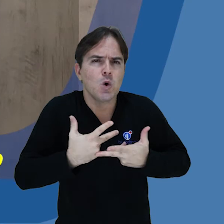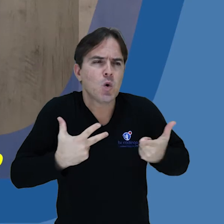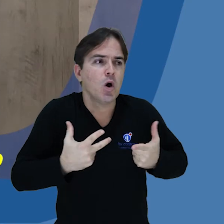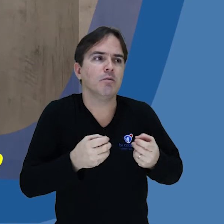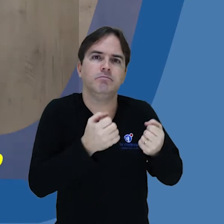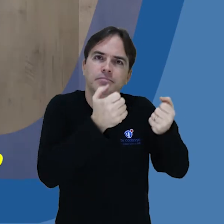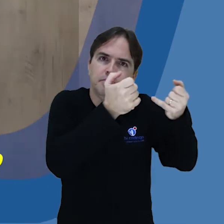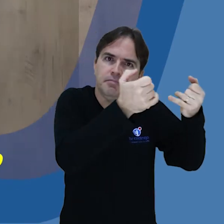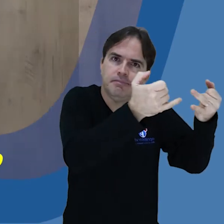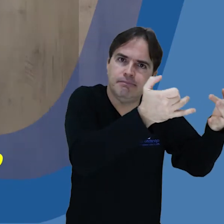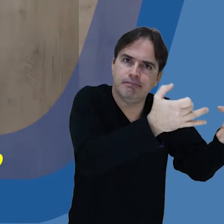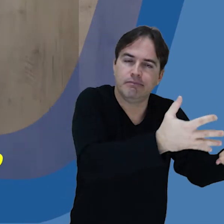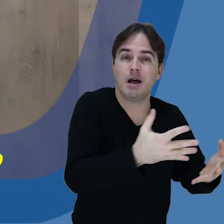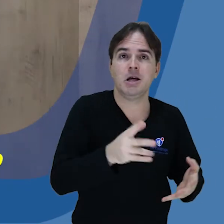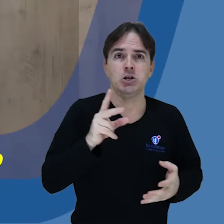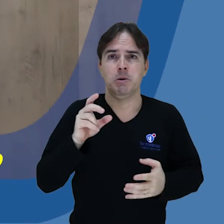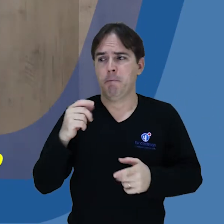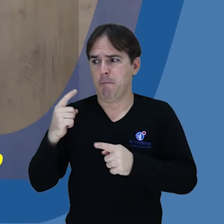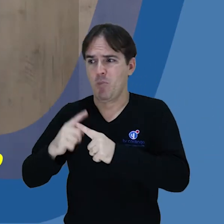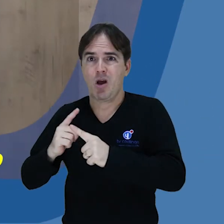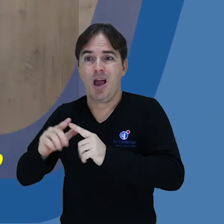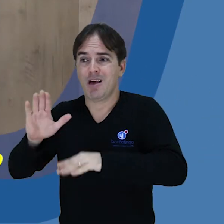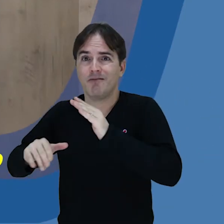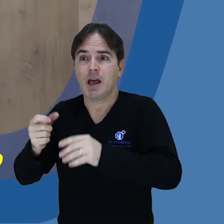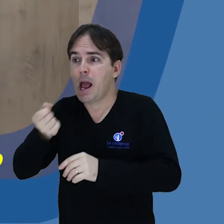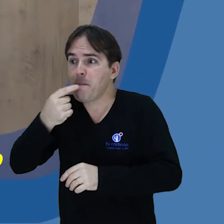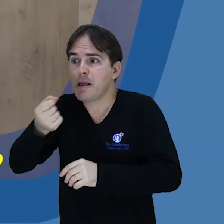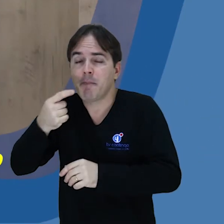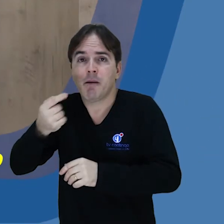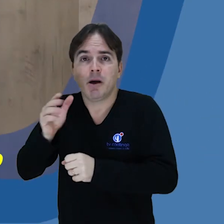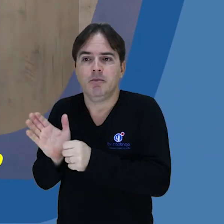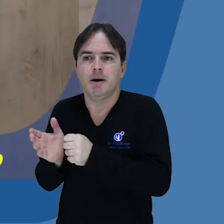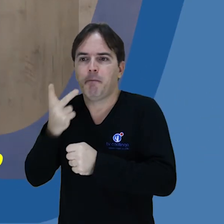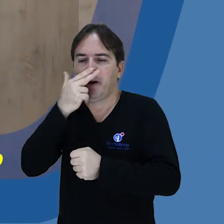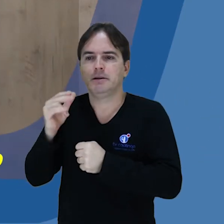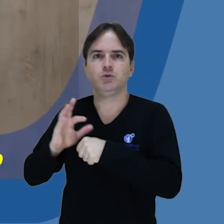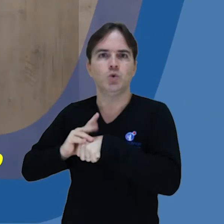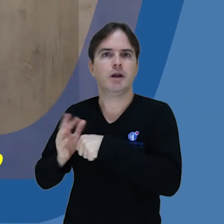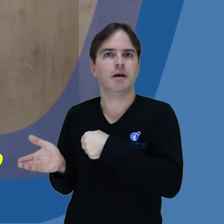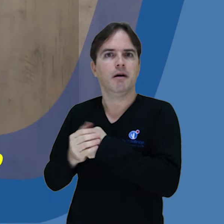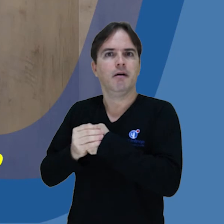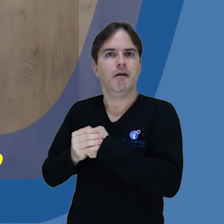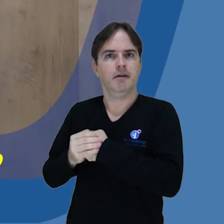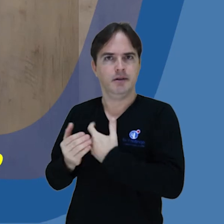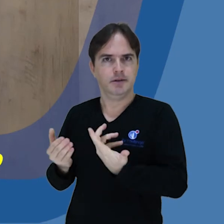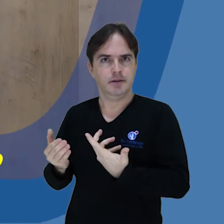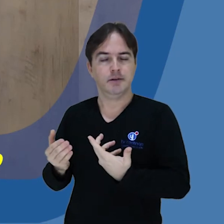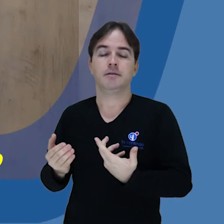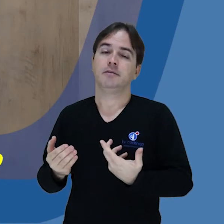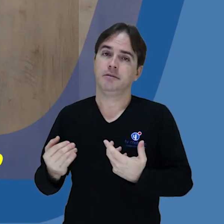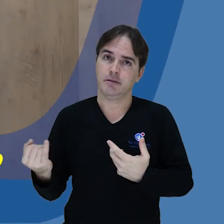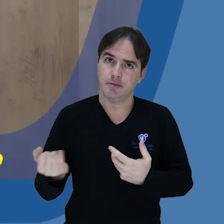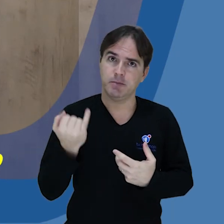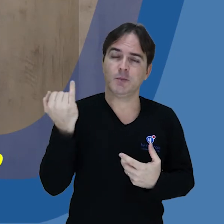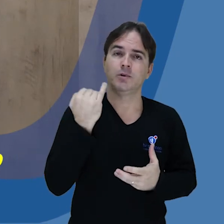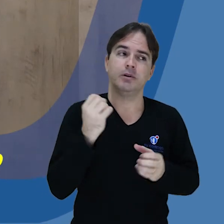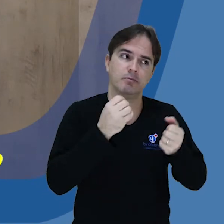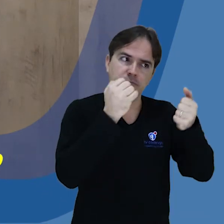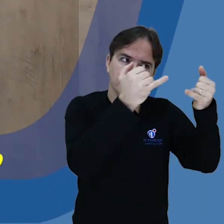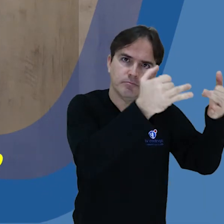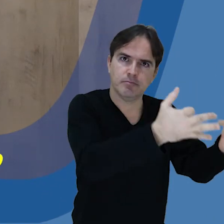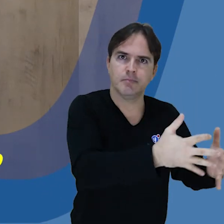mascarando, usando constantemente, muitas vezes, todo dia. Isso é ruim, tá? Precisa ser avaliado. E também ter o cuidado em